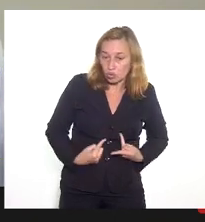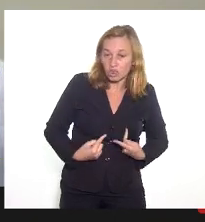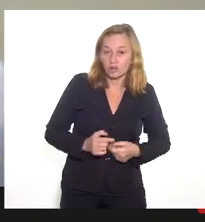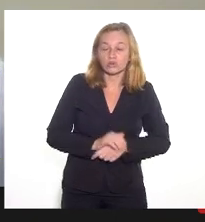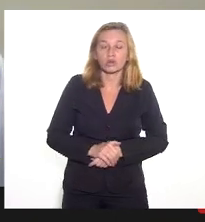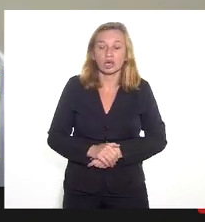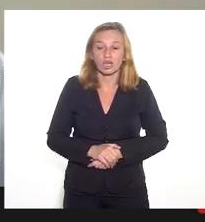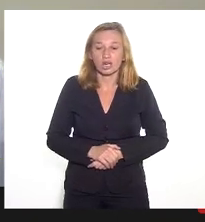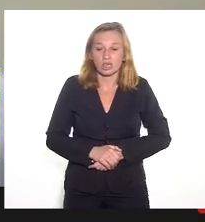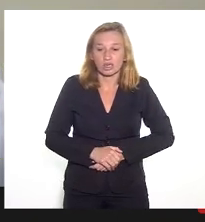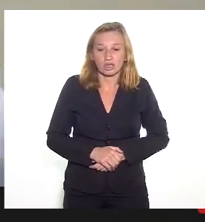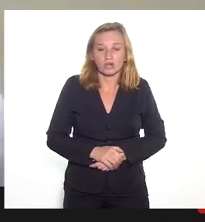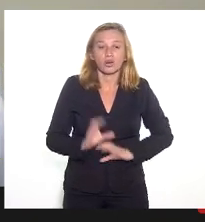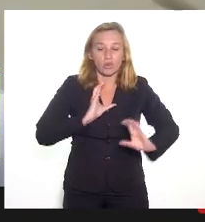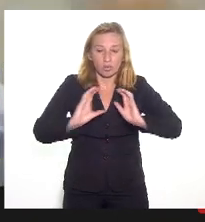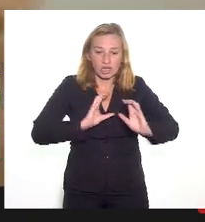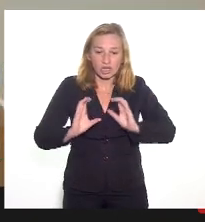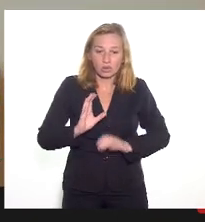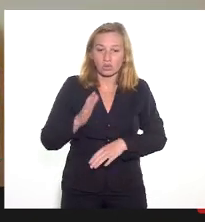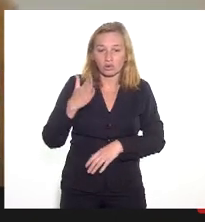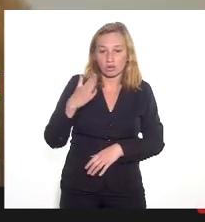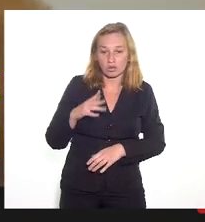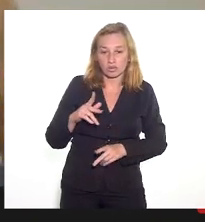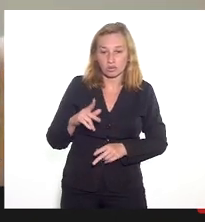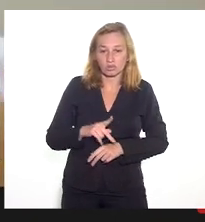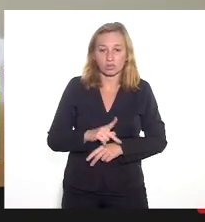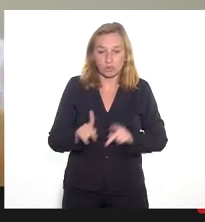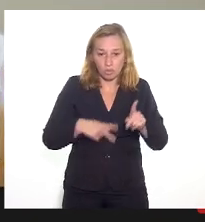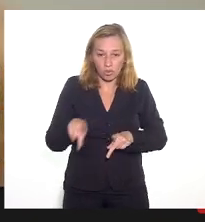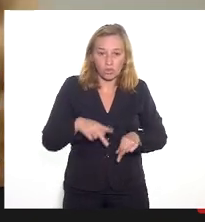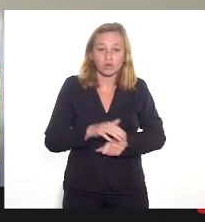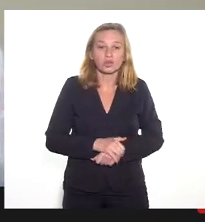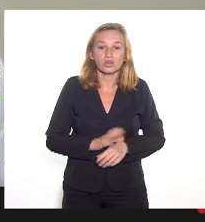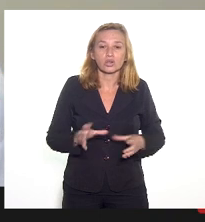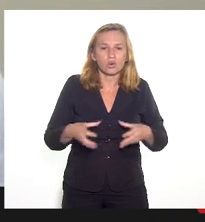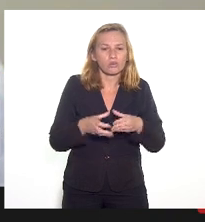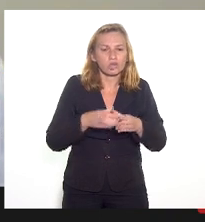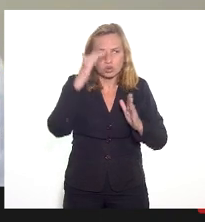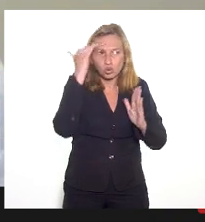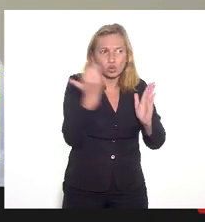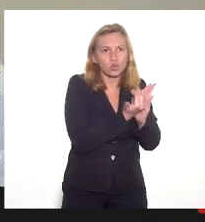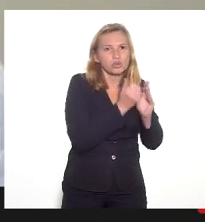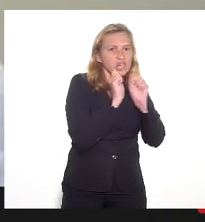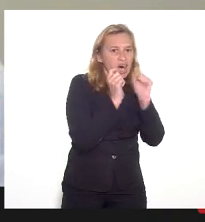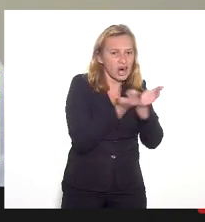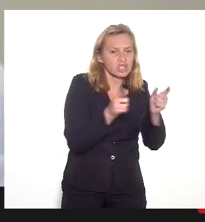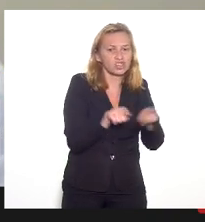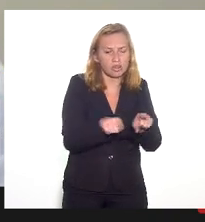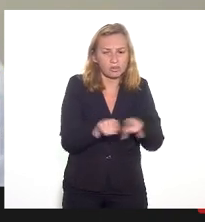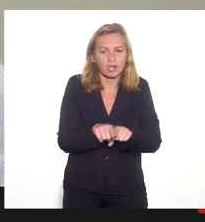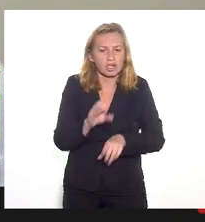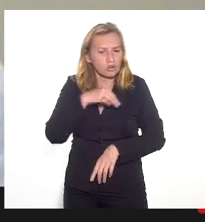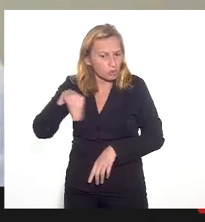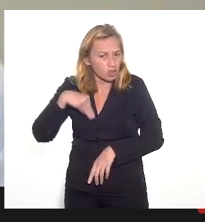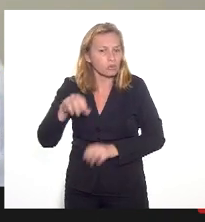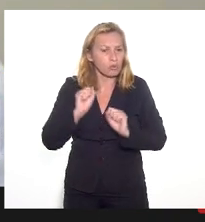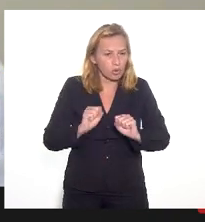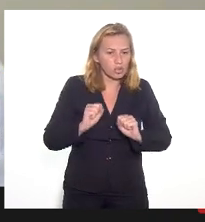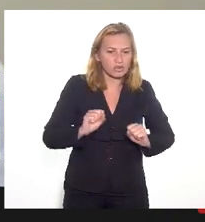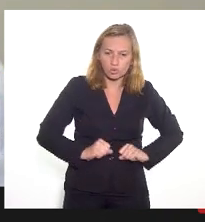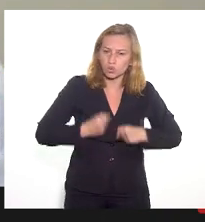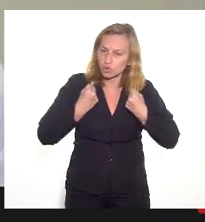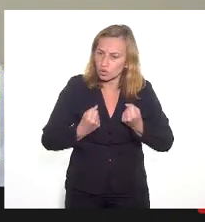inclusive comunicadores populares. Eu acho que a comissão do cúmplice da LERJ, presidida pelo Carlos Mink, pode fazer um